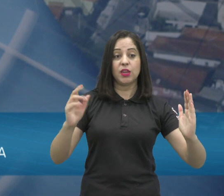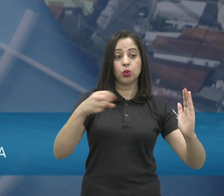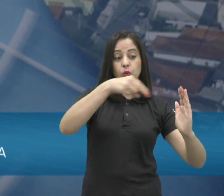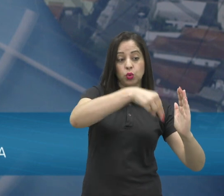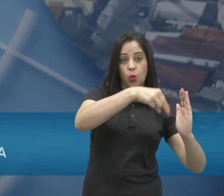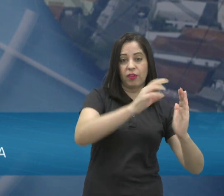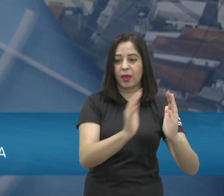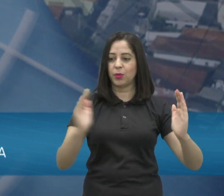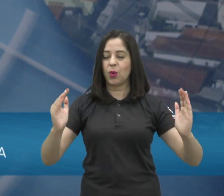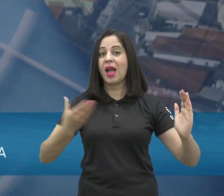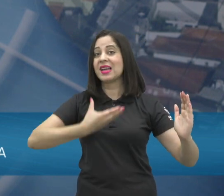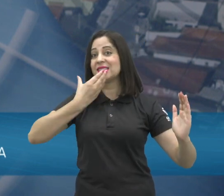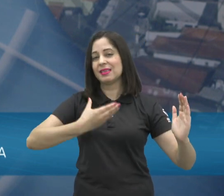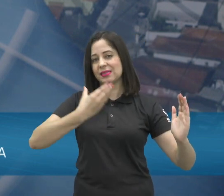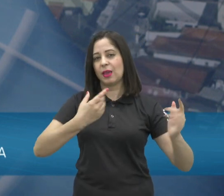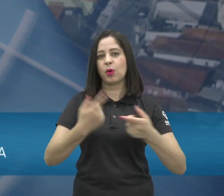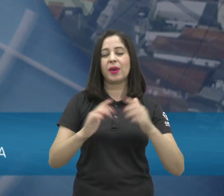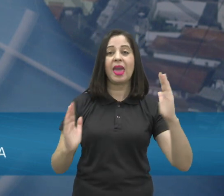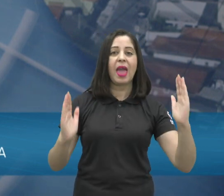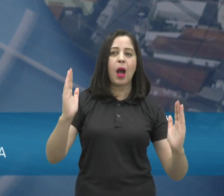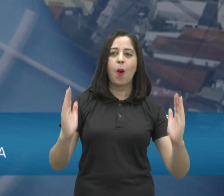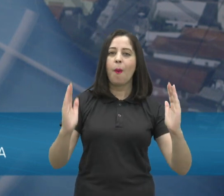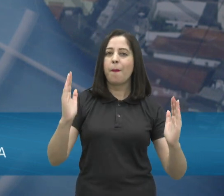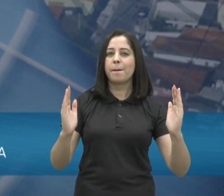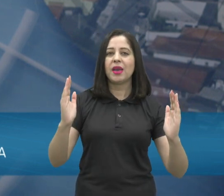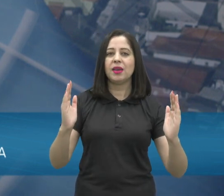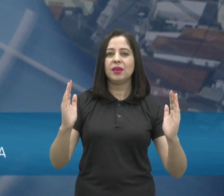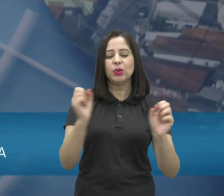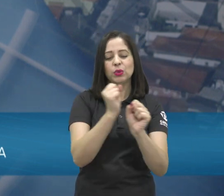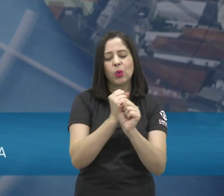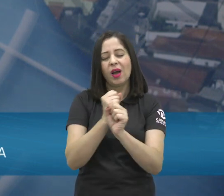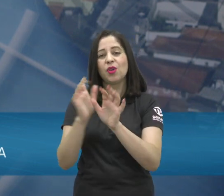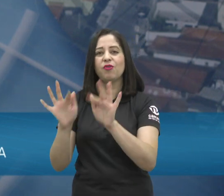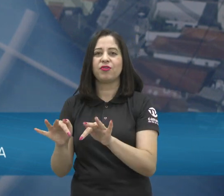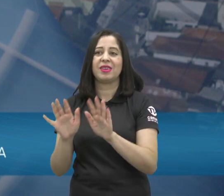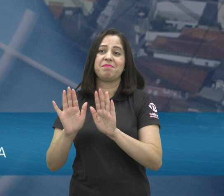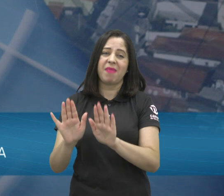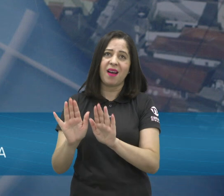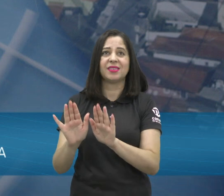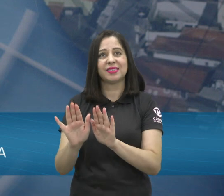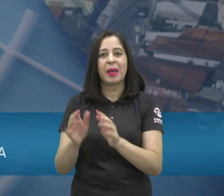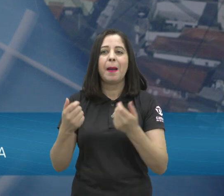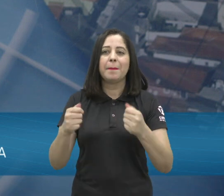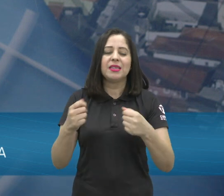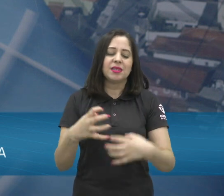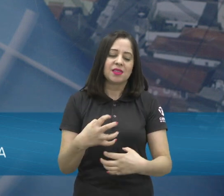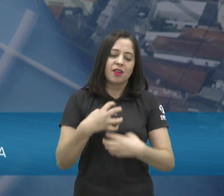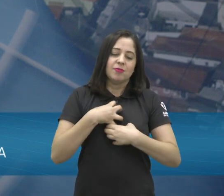é justamente aí esse período de festas, o fim de ano. A gente deveria ter, esse